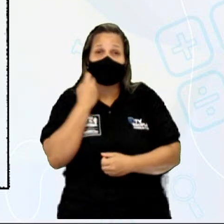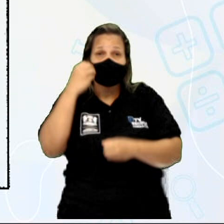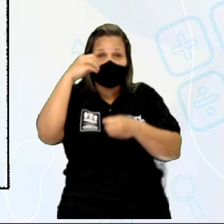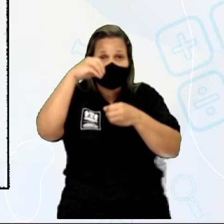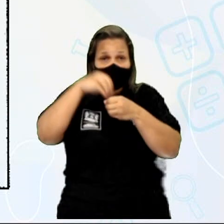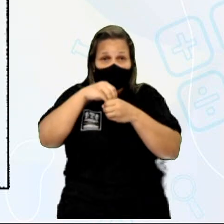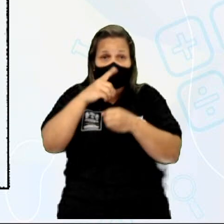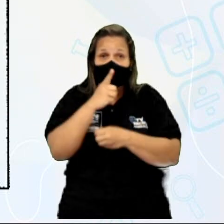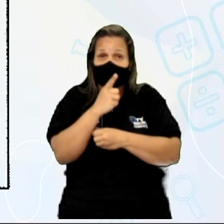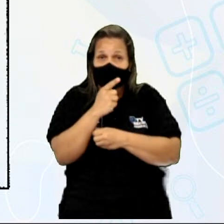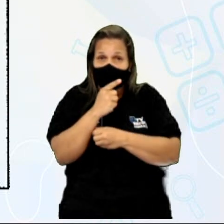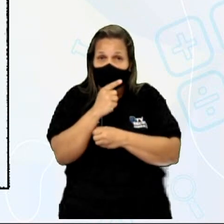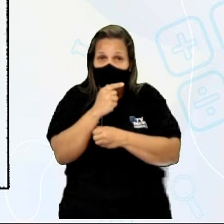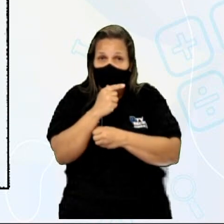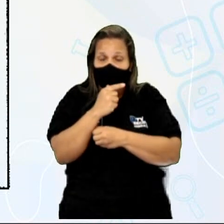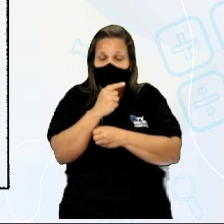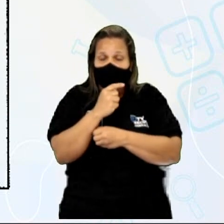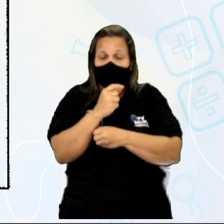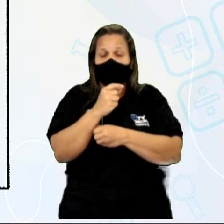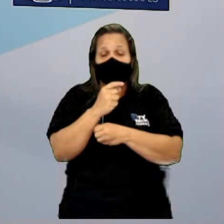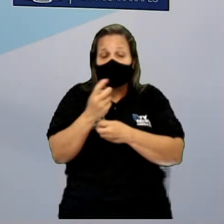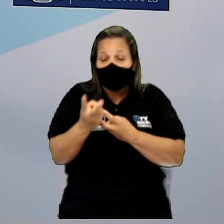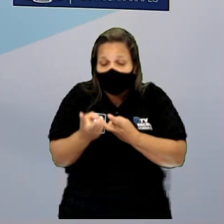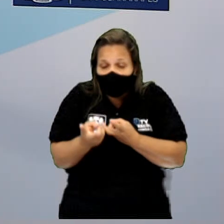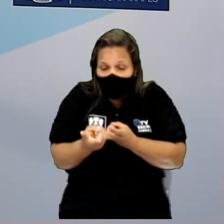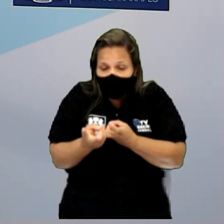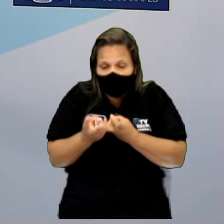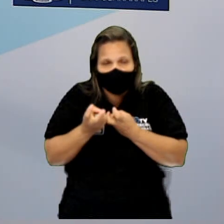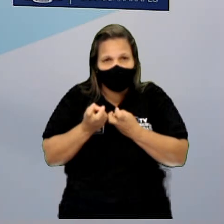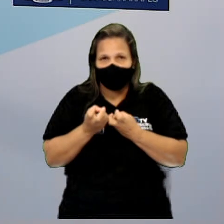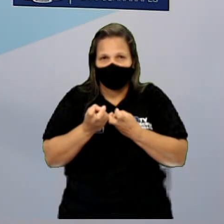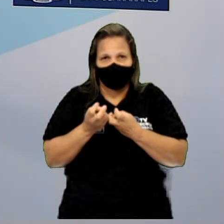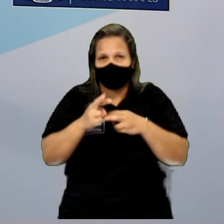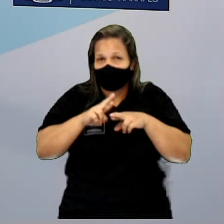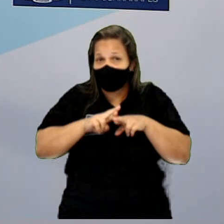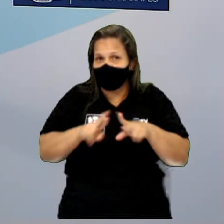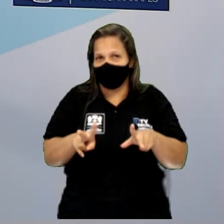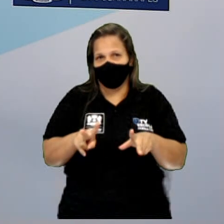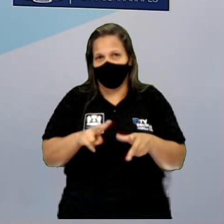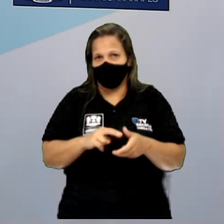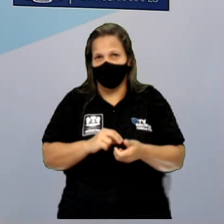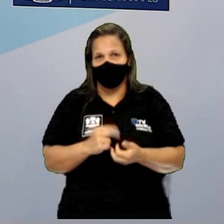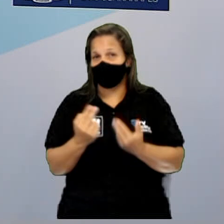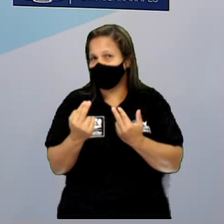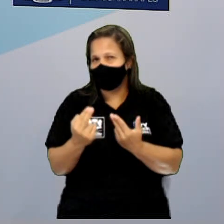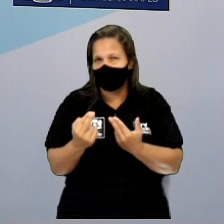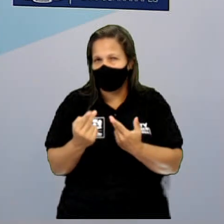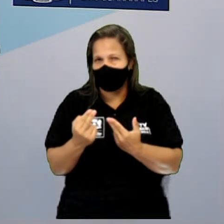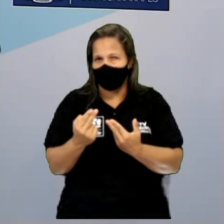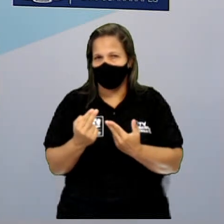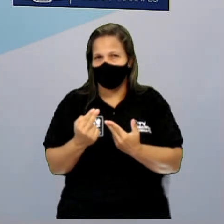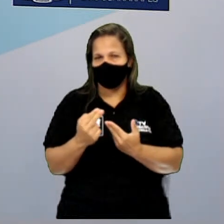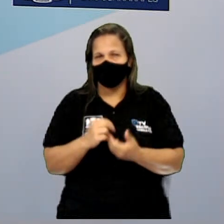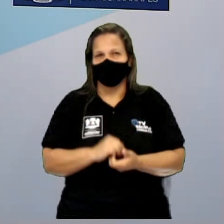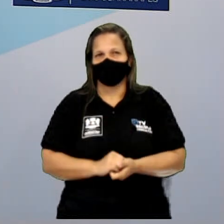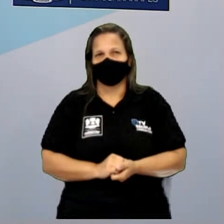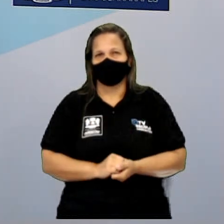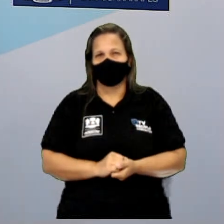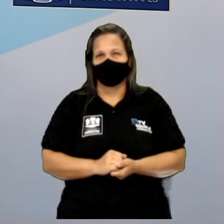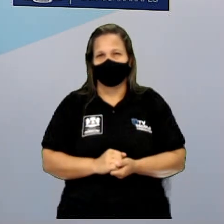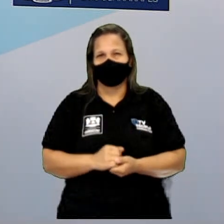reflete exatamente o que é o peixe, a posição precisa do peixe, né? Vamos ver mais de perto